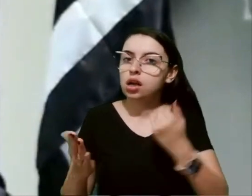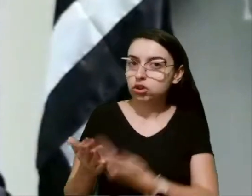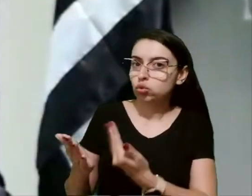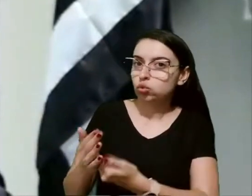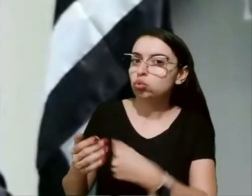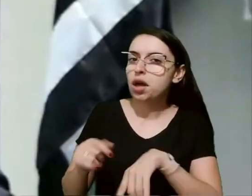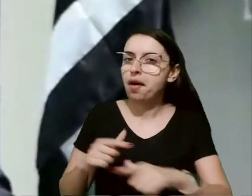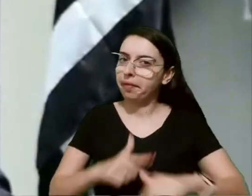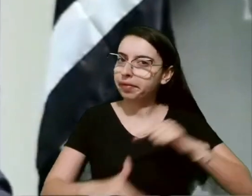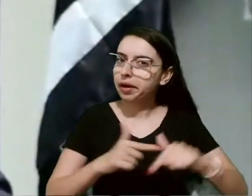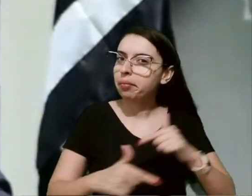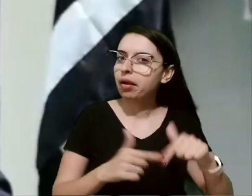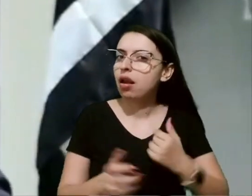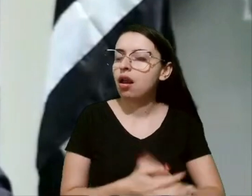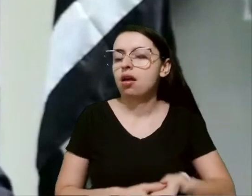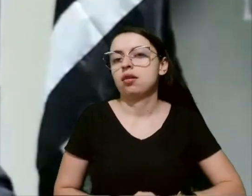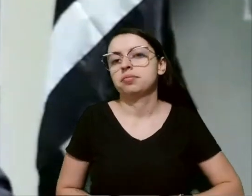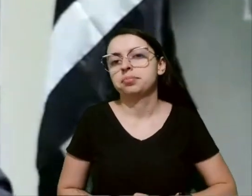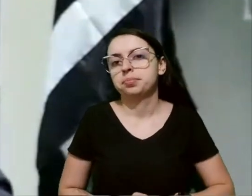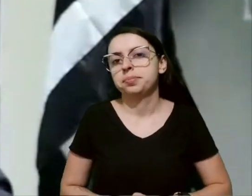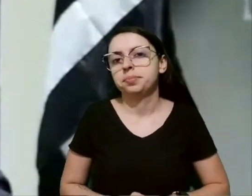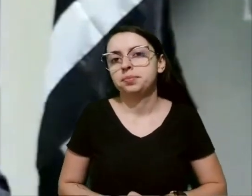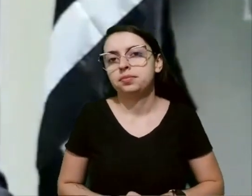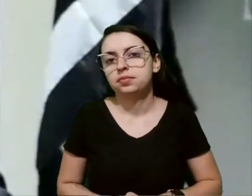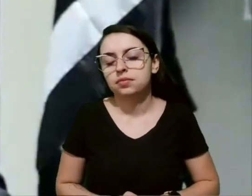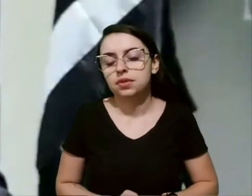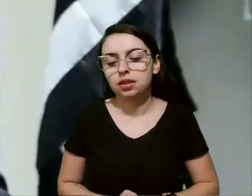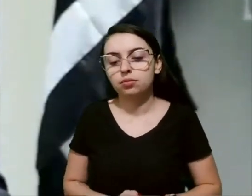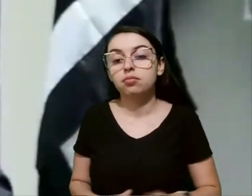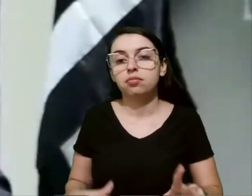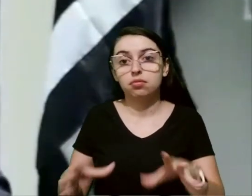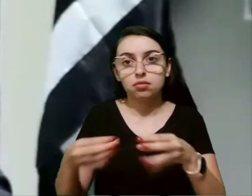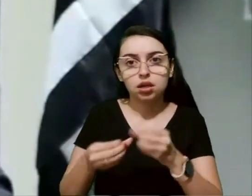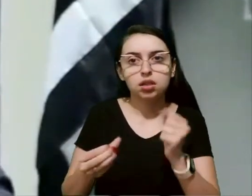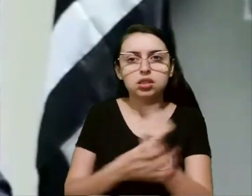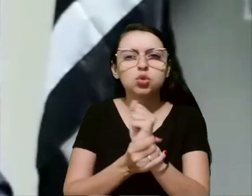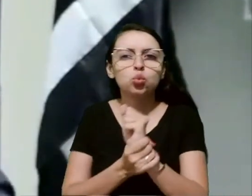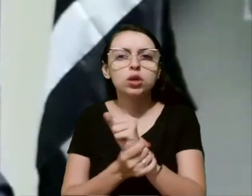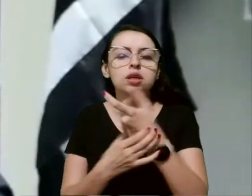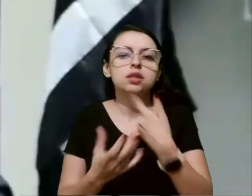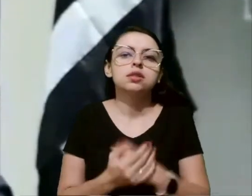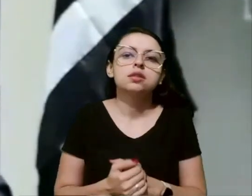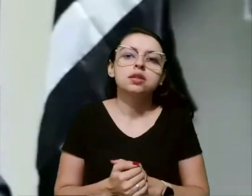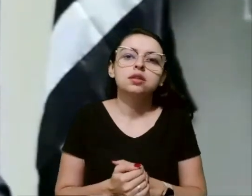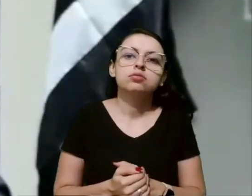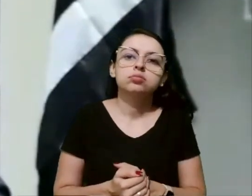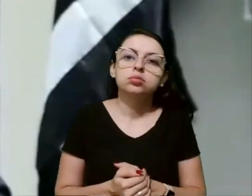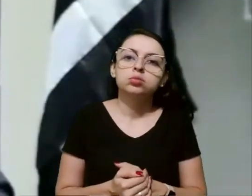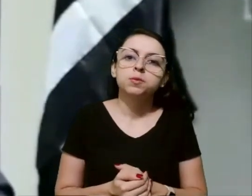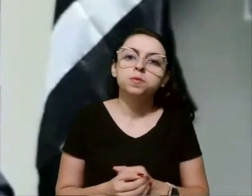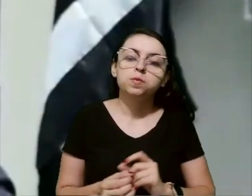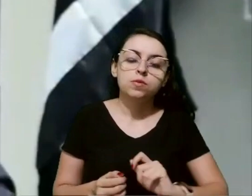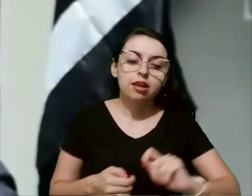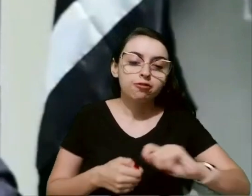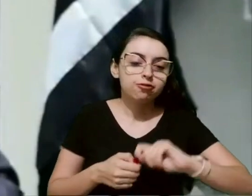que, dar conta diretamente de controlar. Então seria o ideal que houvesse uma produção legislativa.